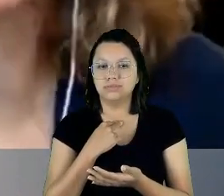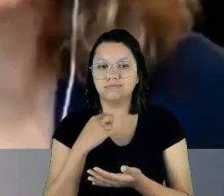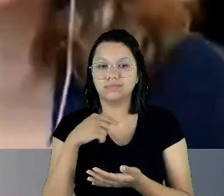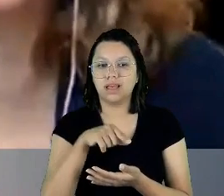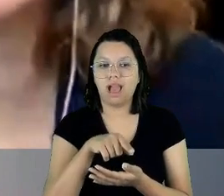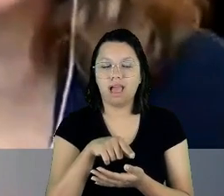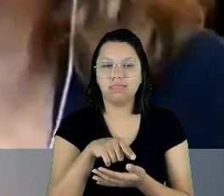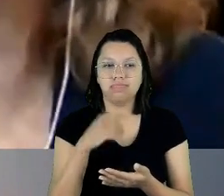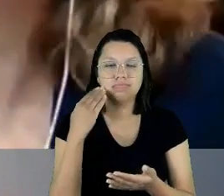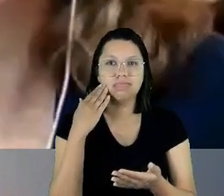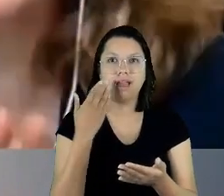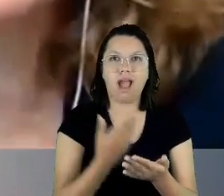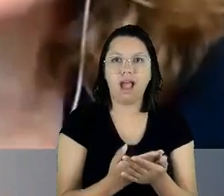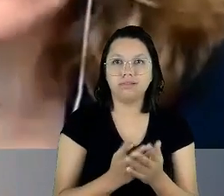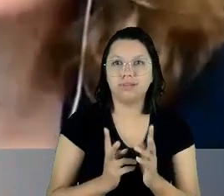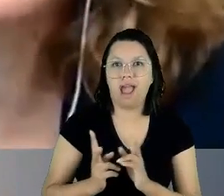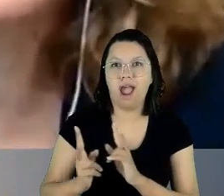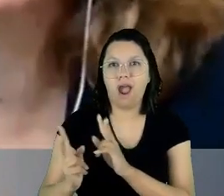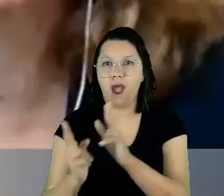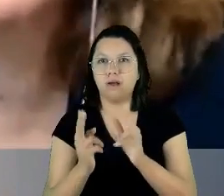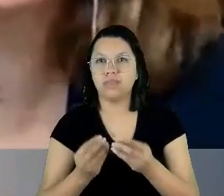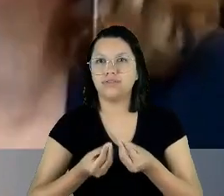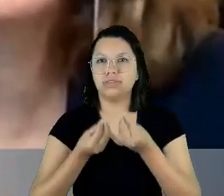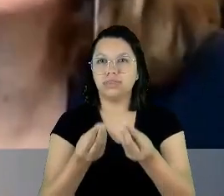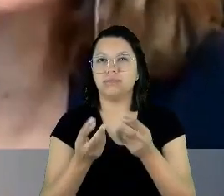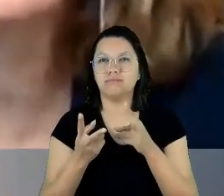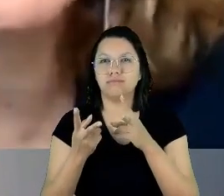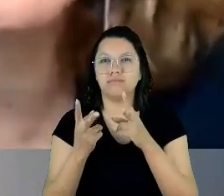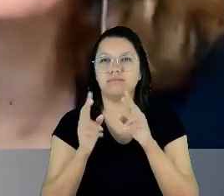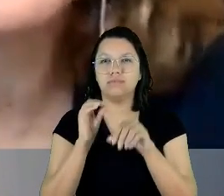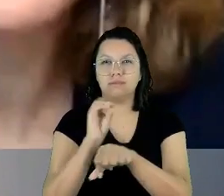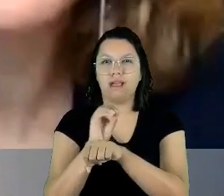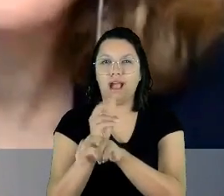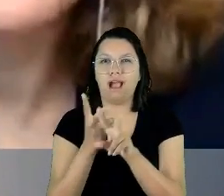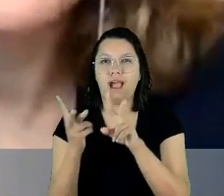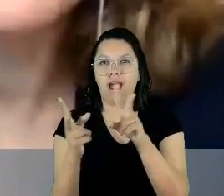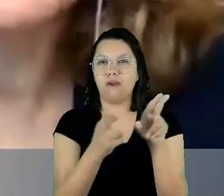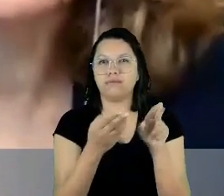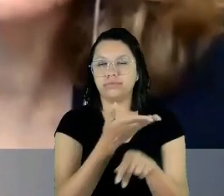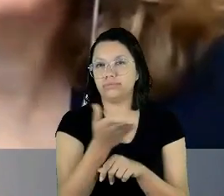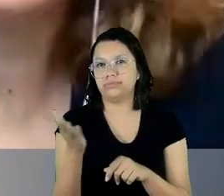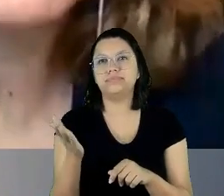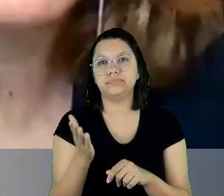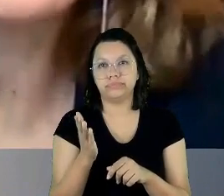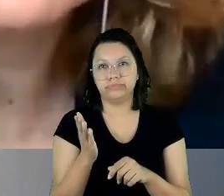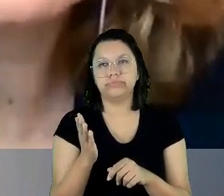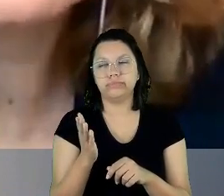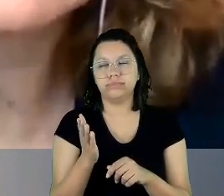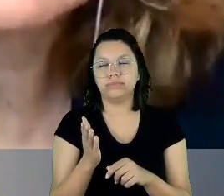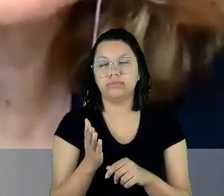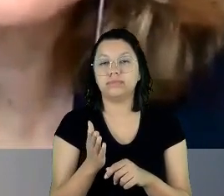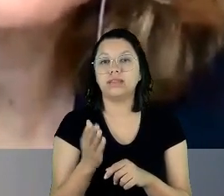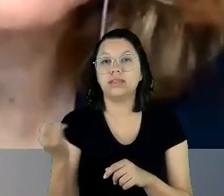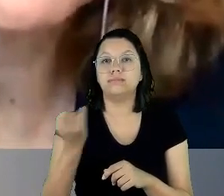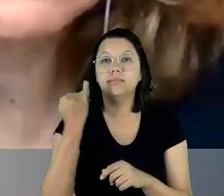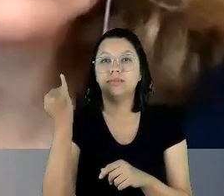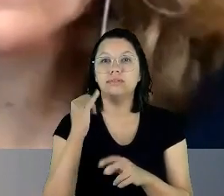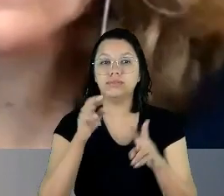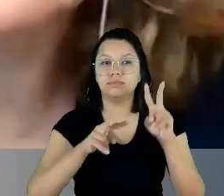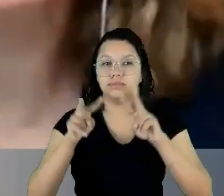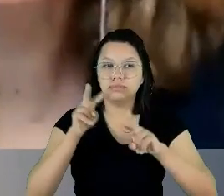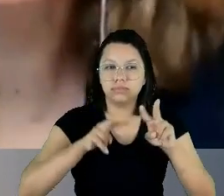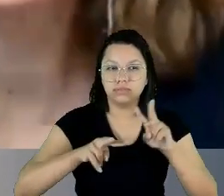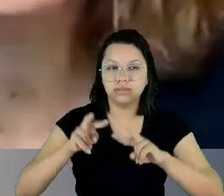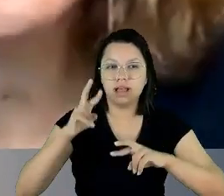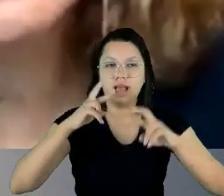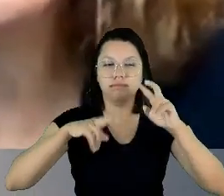armadilha de acreditar que igualdade é dar a todos o mesmo tratamento. É sempre fundamental que se analise as